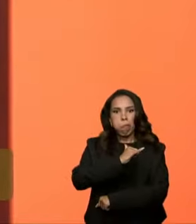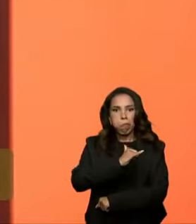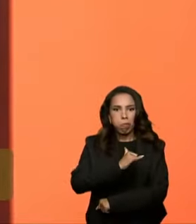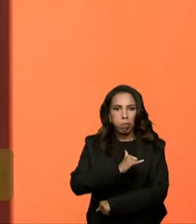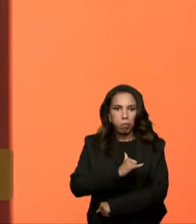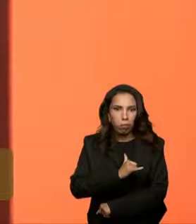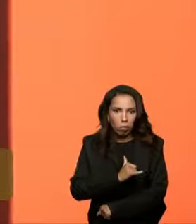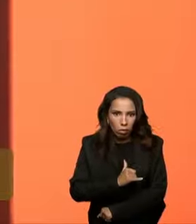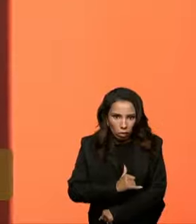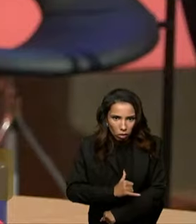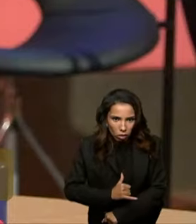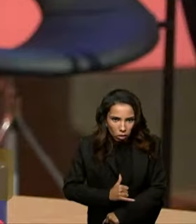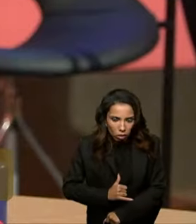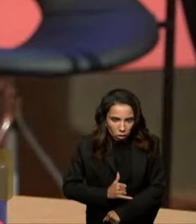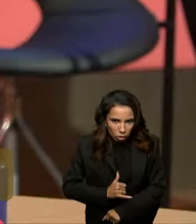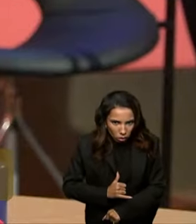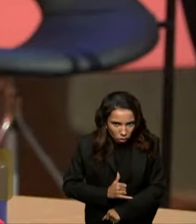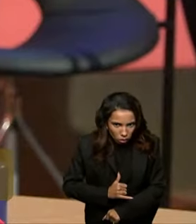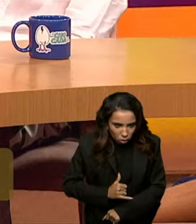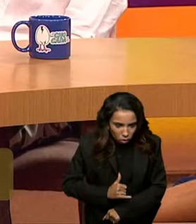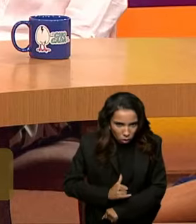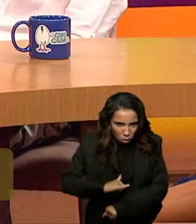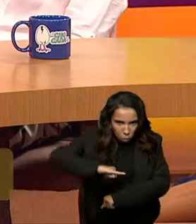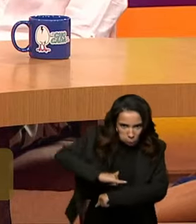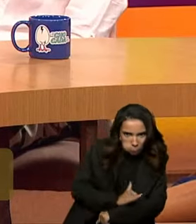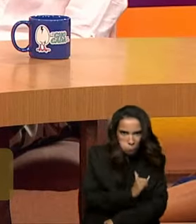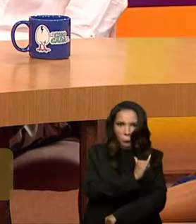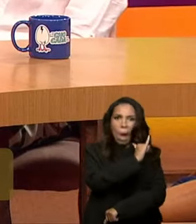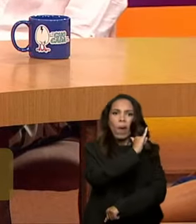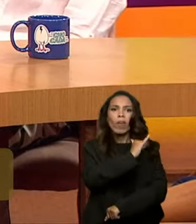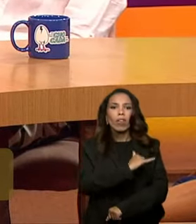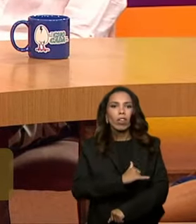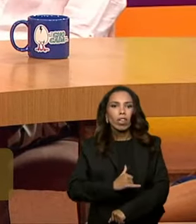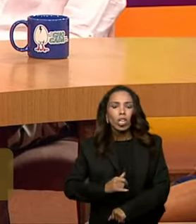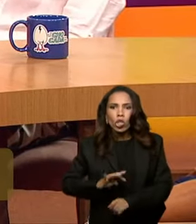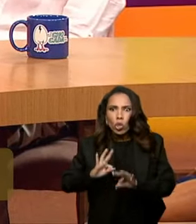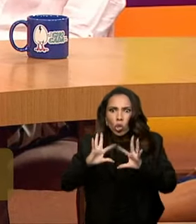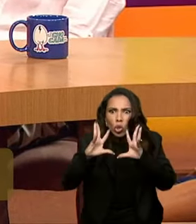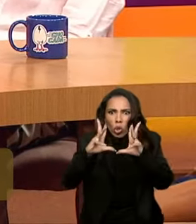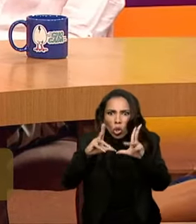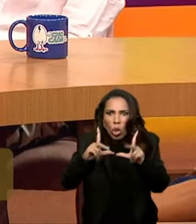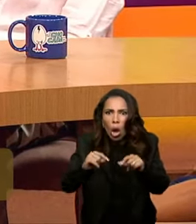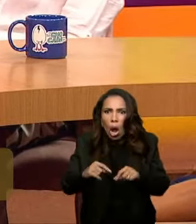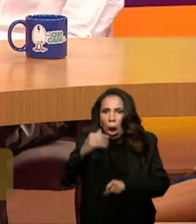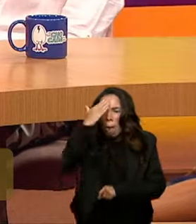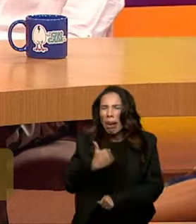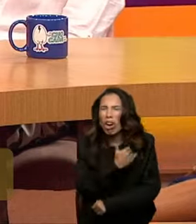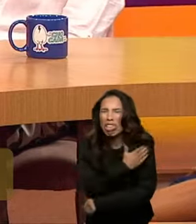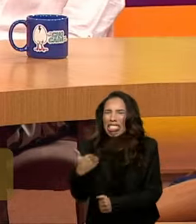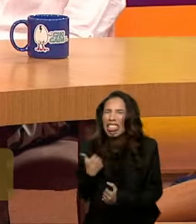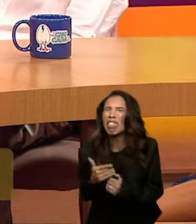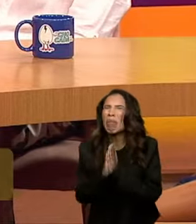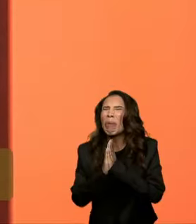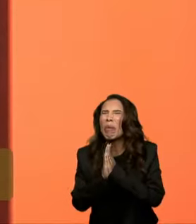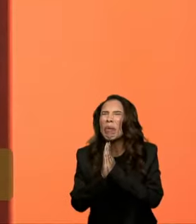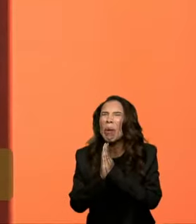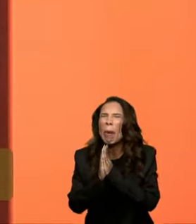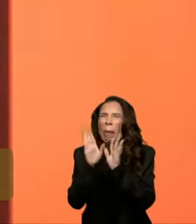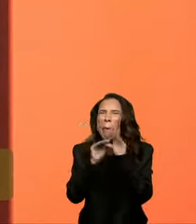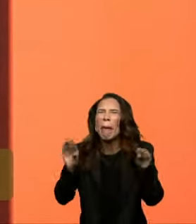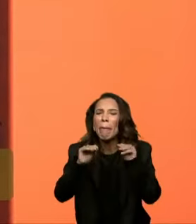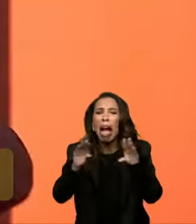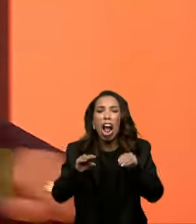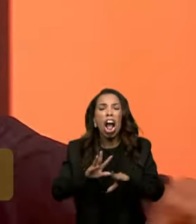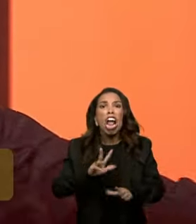Pô, malandro, ai, que não. Malandro aí... levantou. Vai morrer. O pessoal começou, né? Pai nosso que está no céu santificado, vocês vão falar. Ele levantou,